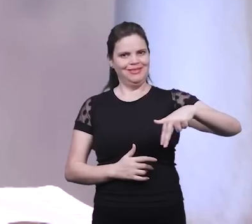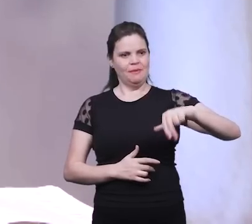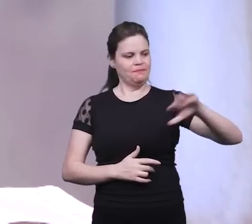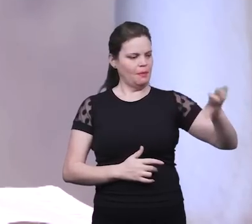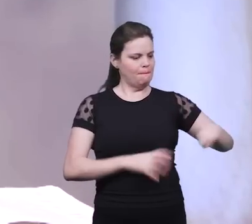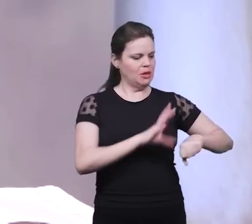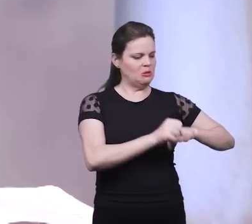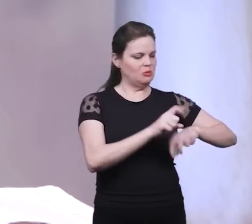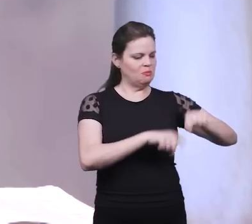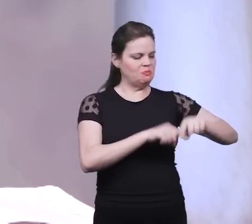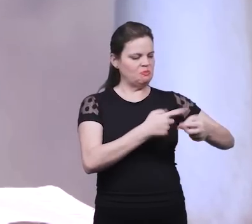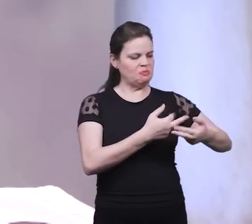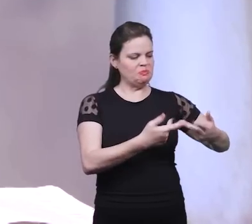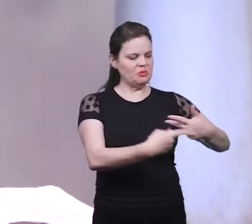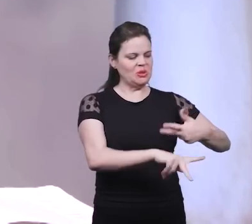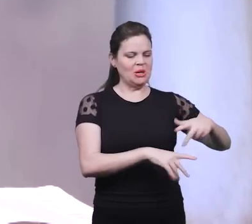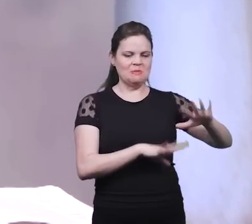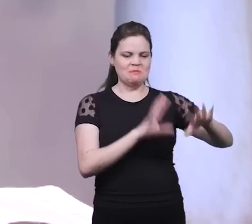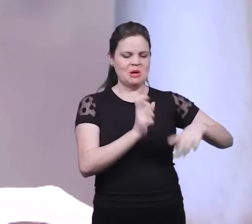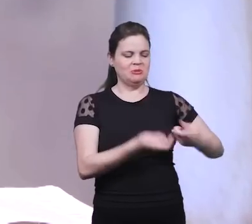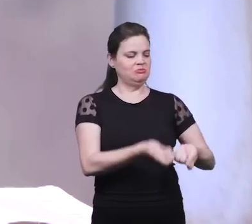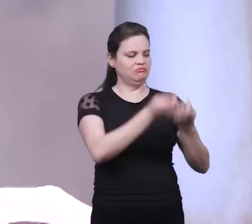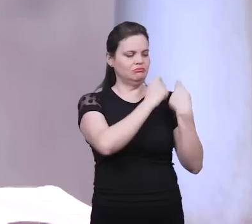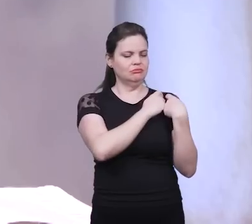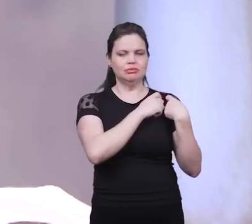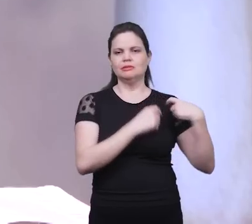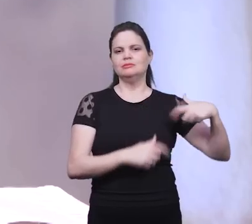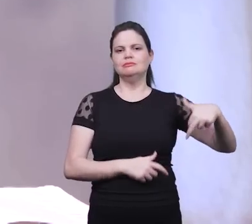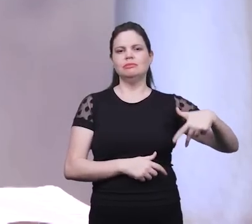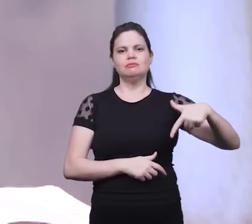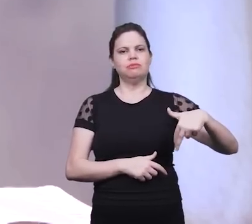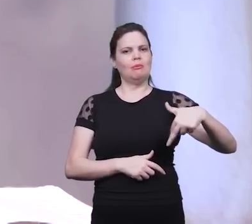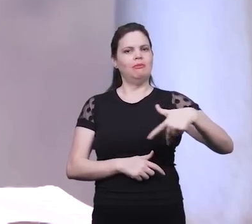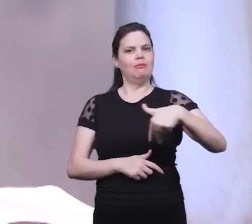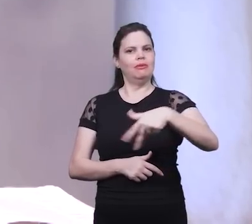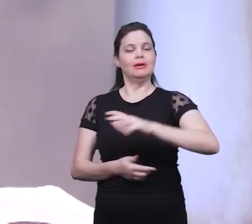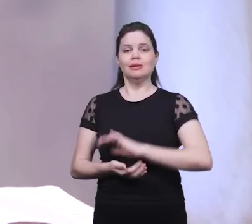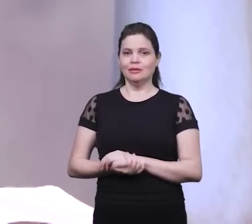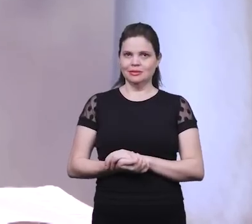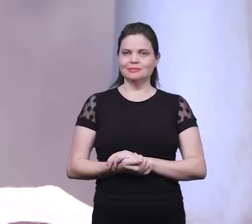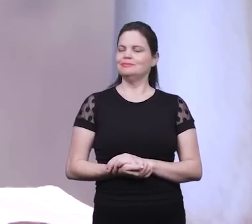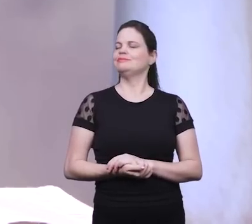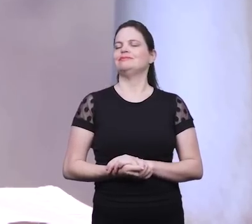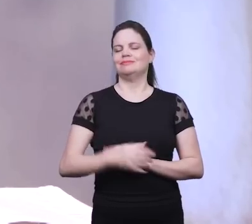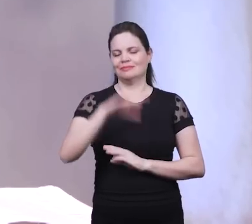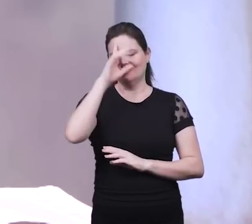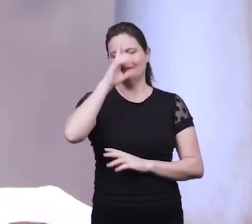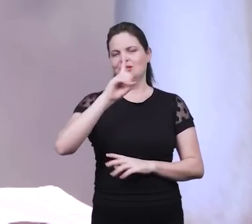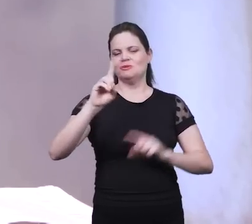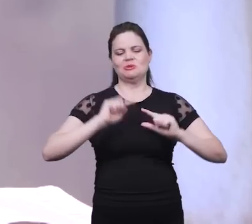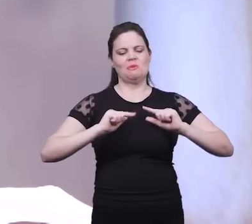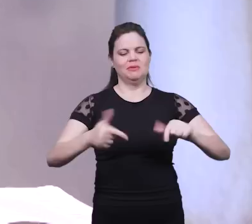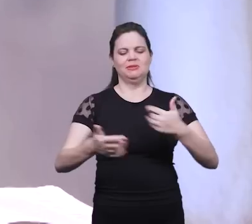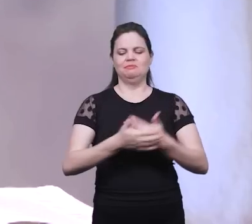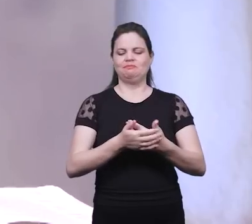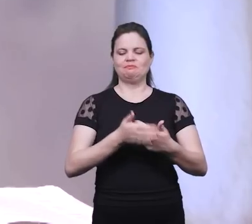para ele operar. O Senhor, a graça dele, não tem limitações. Ele opera em qualquer lugar que você estiver. Pode estar na rua,